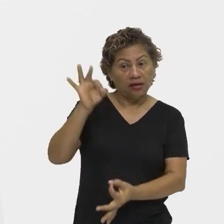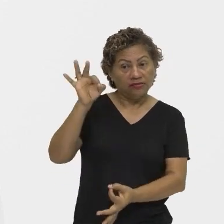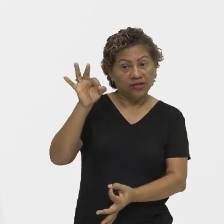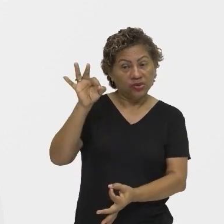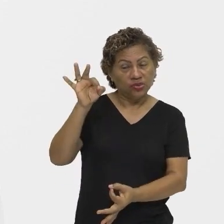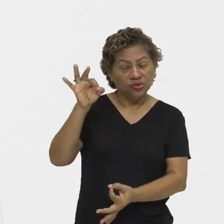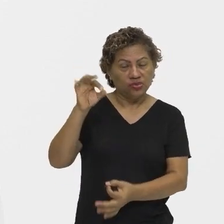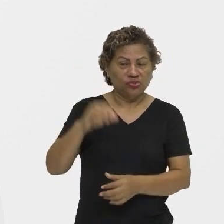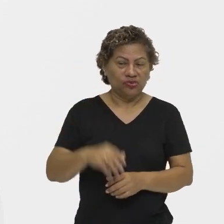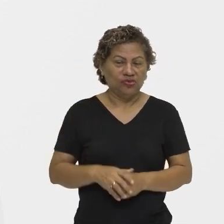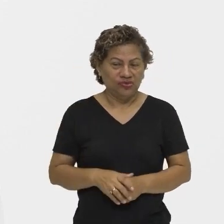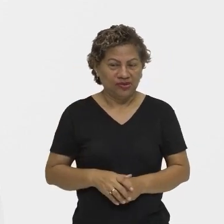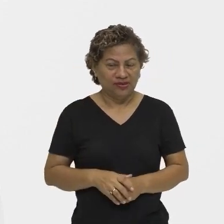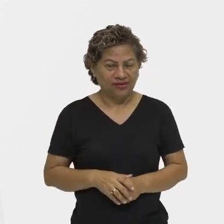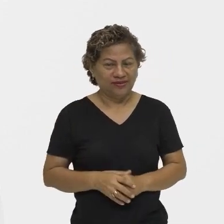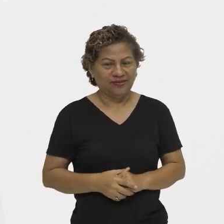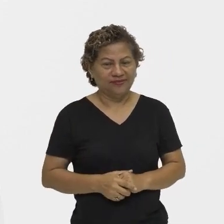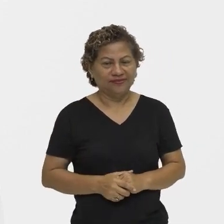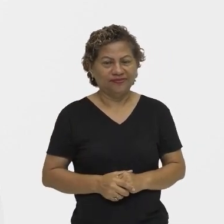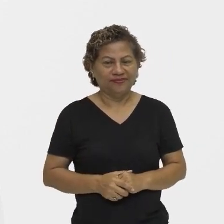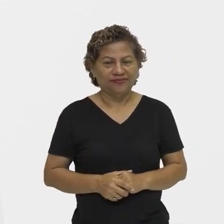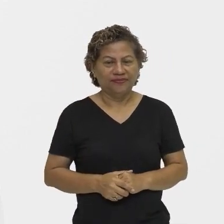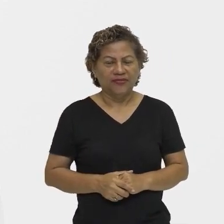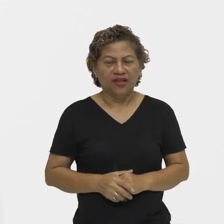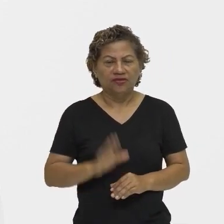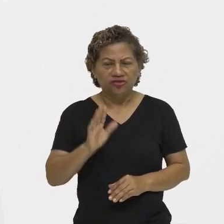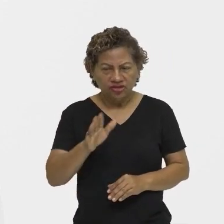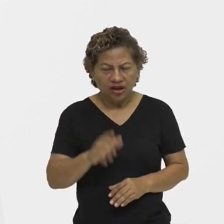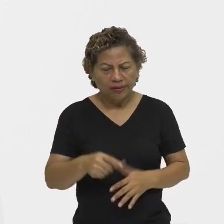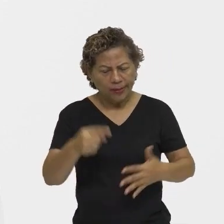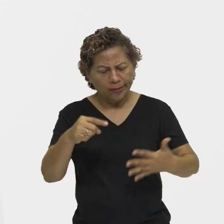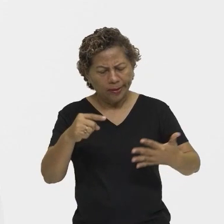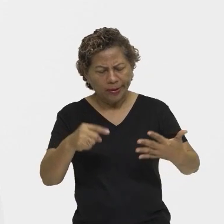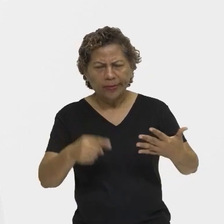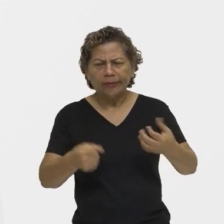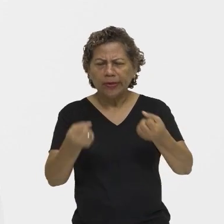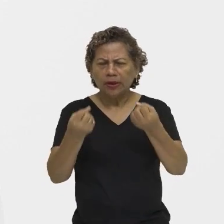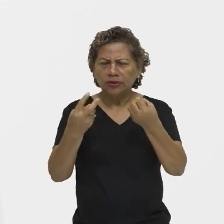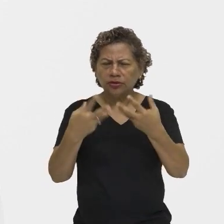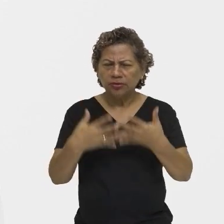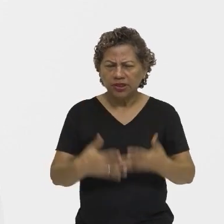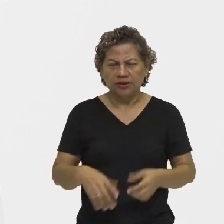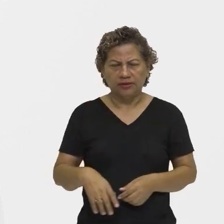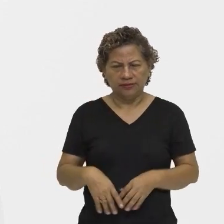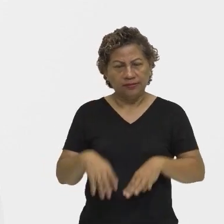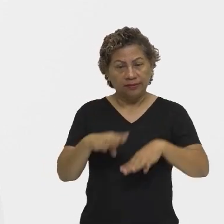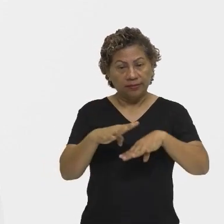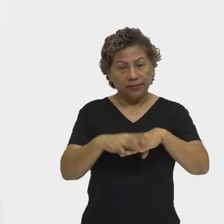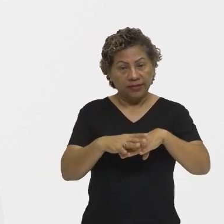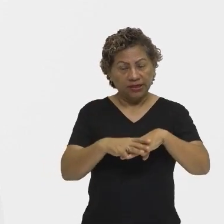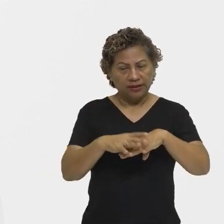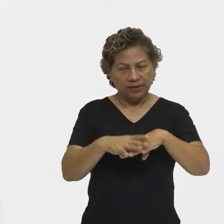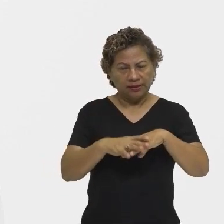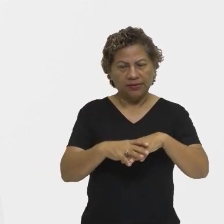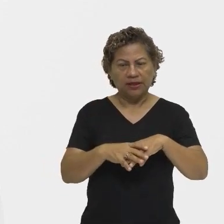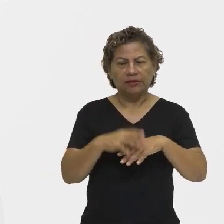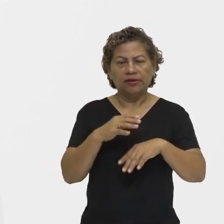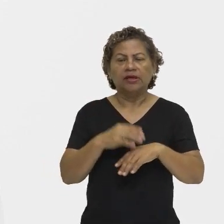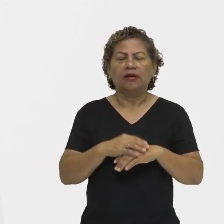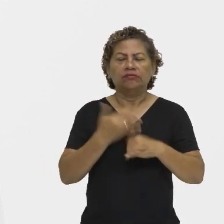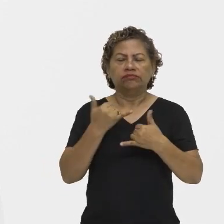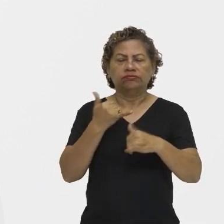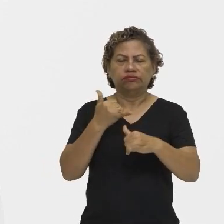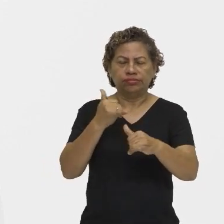em relação à superfície da Terra. Então aí após a equação, nós temos assim, ó, matematicamente, a